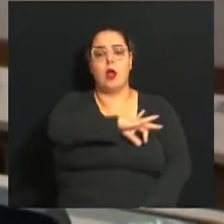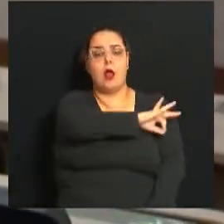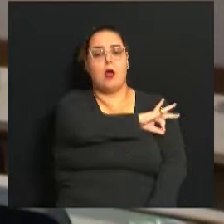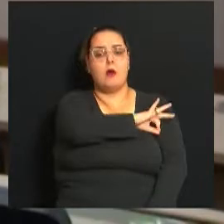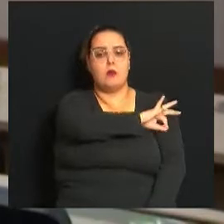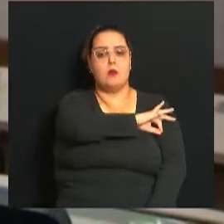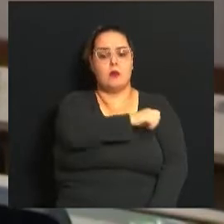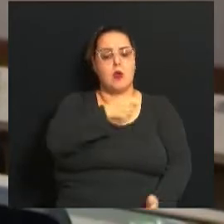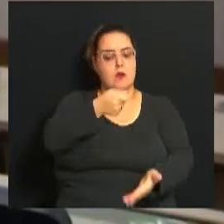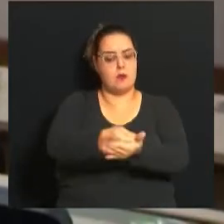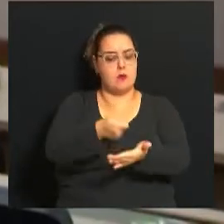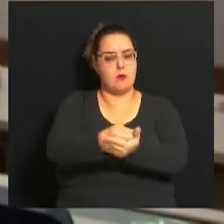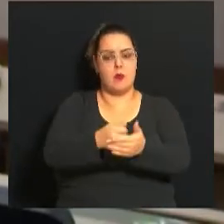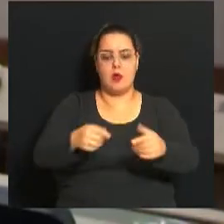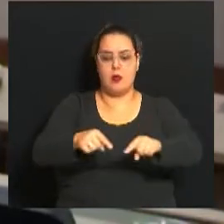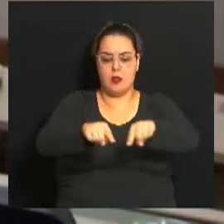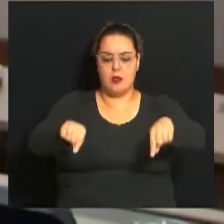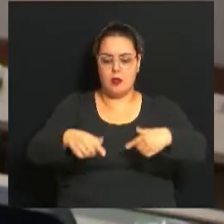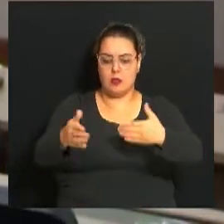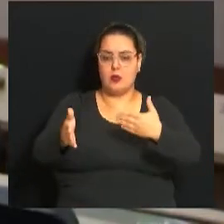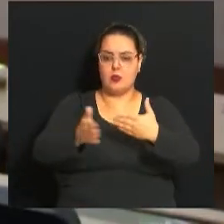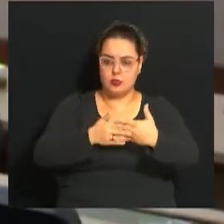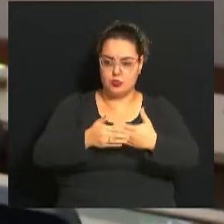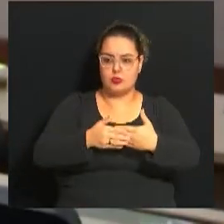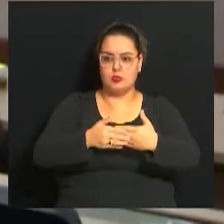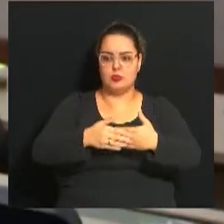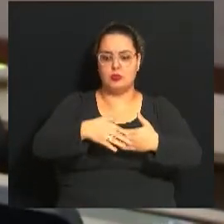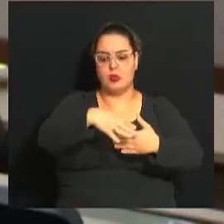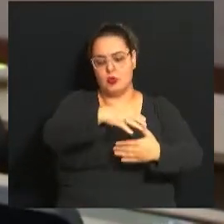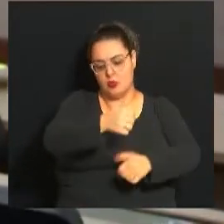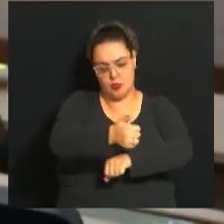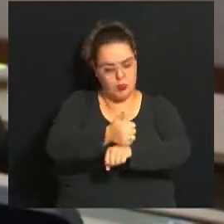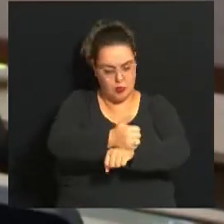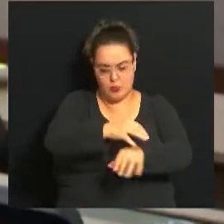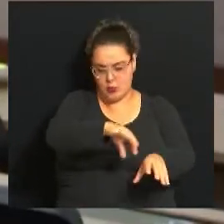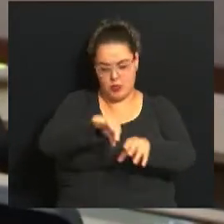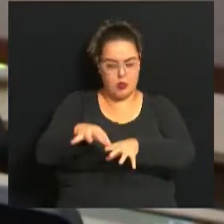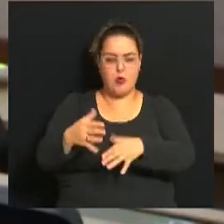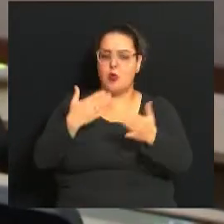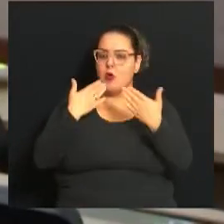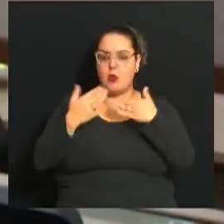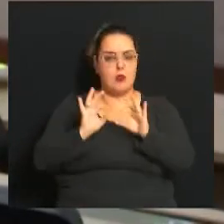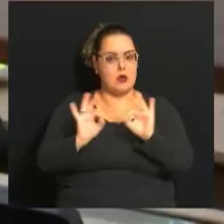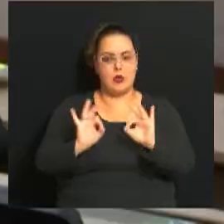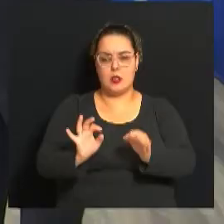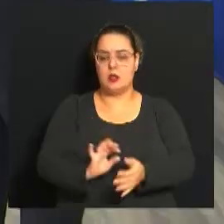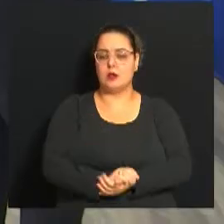unilateralmente fechou sala, retirou profissionais dali, sem conversar com ninguém.